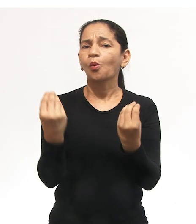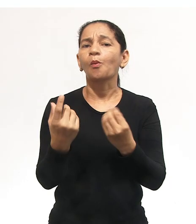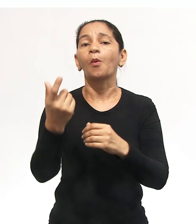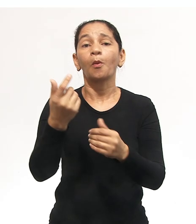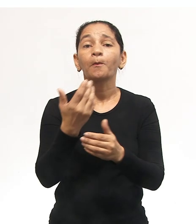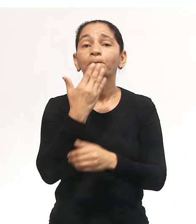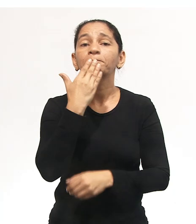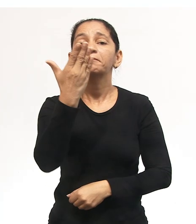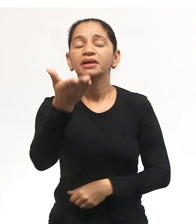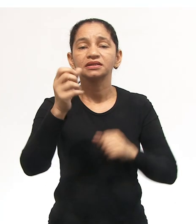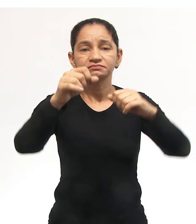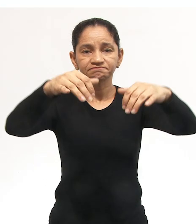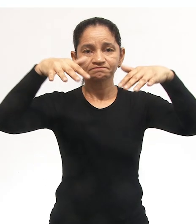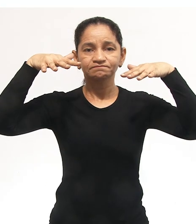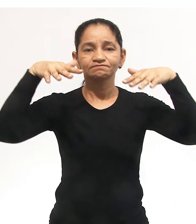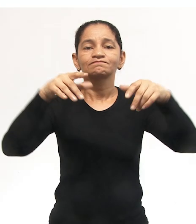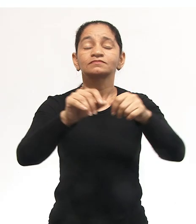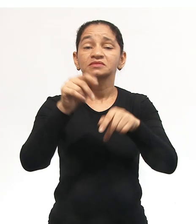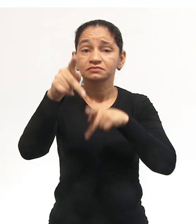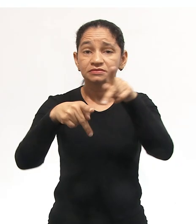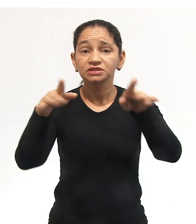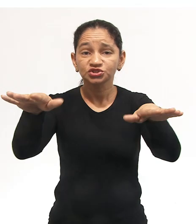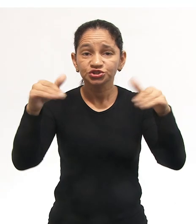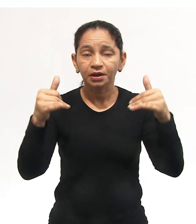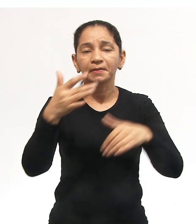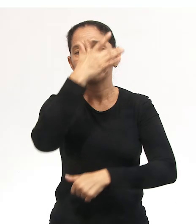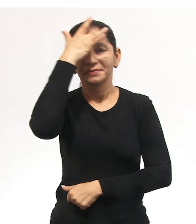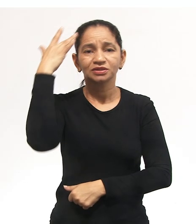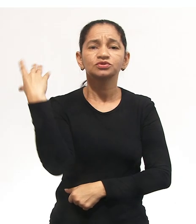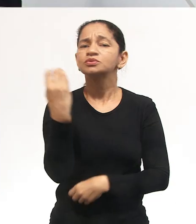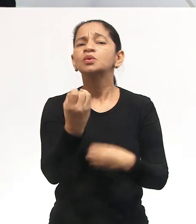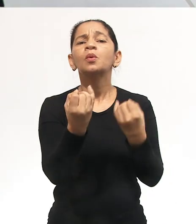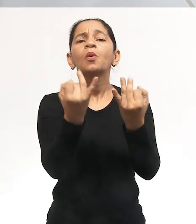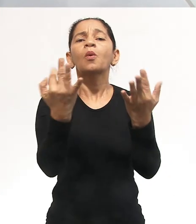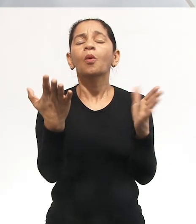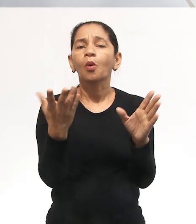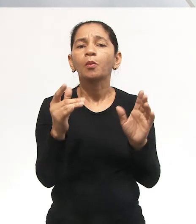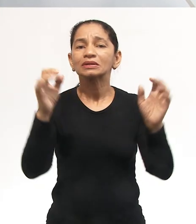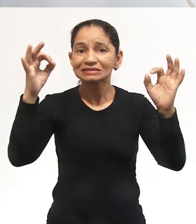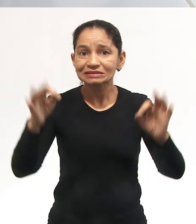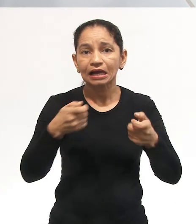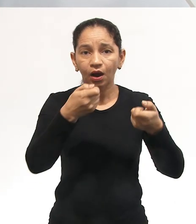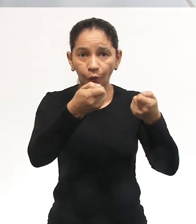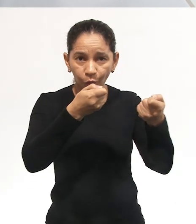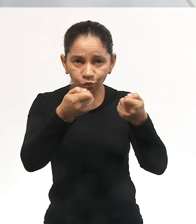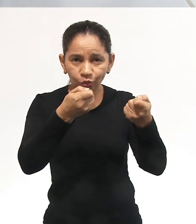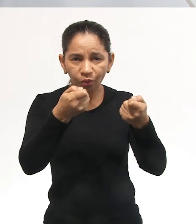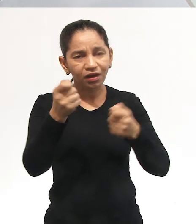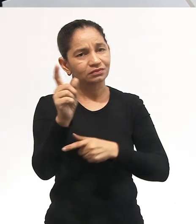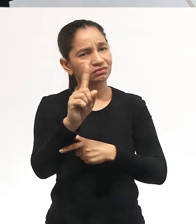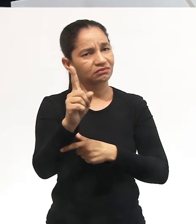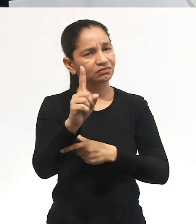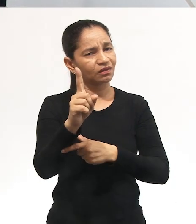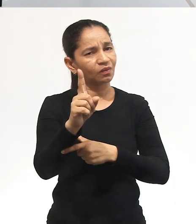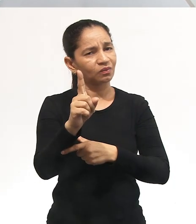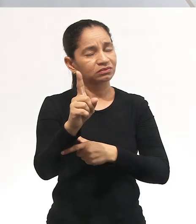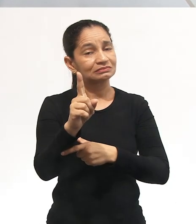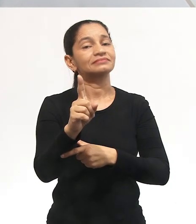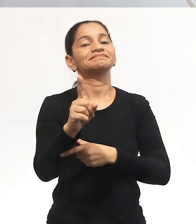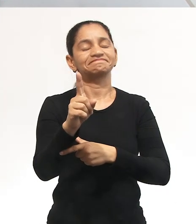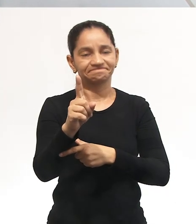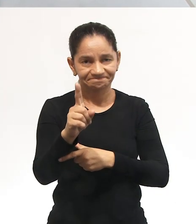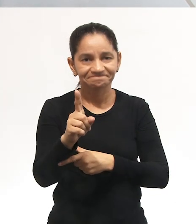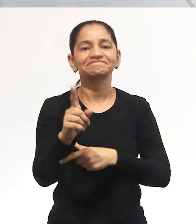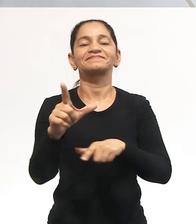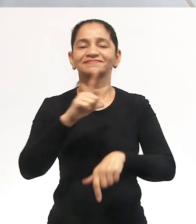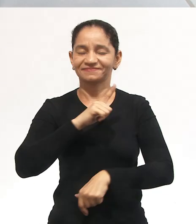da dívida, né, numa audiência, para saber como é que estão as dívidas, se ela está sob controle, tá? Então, a lei